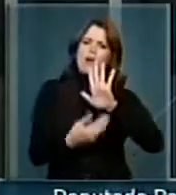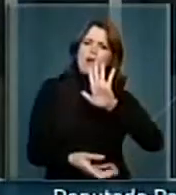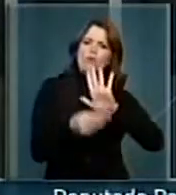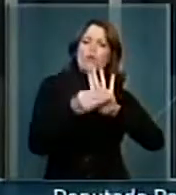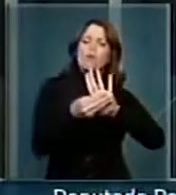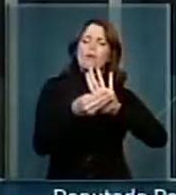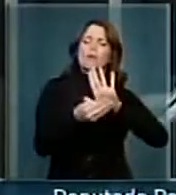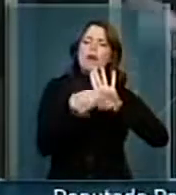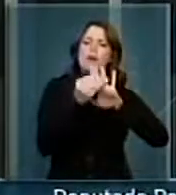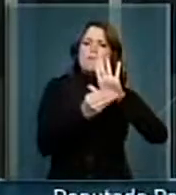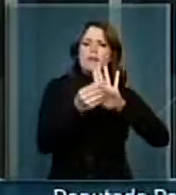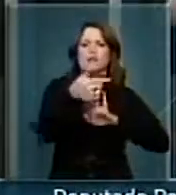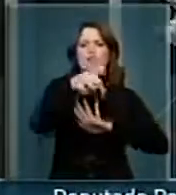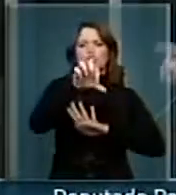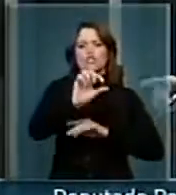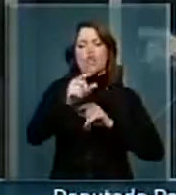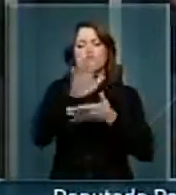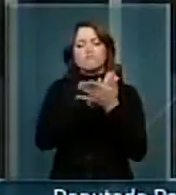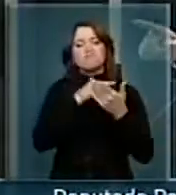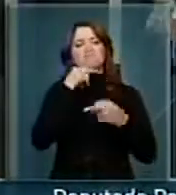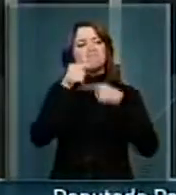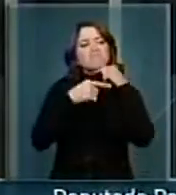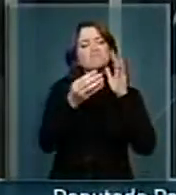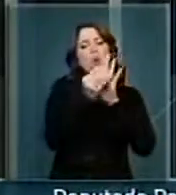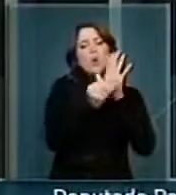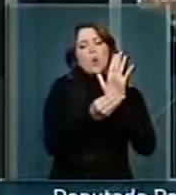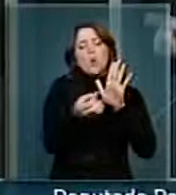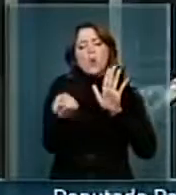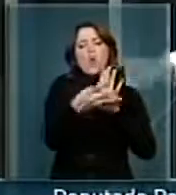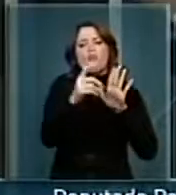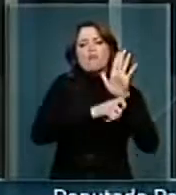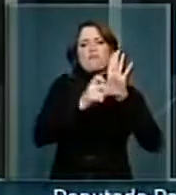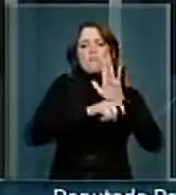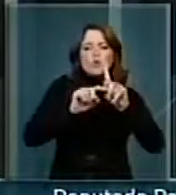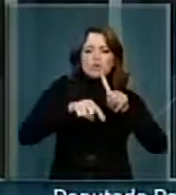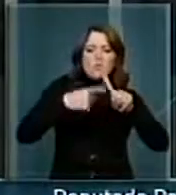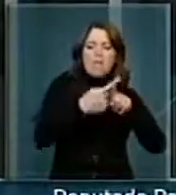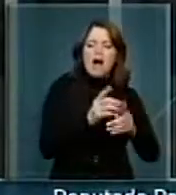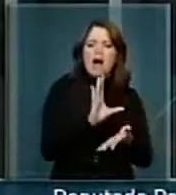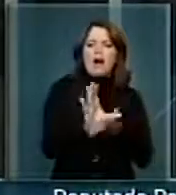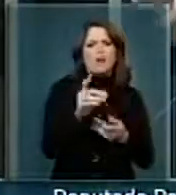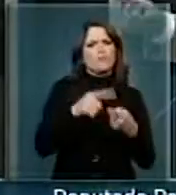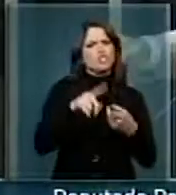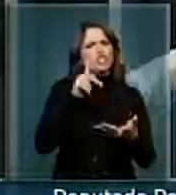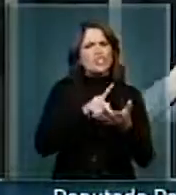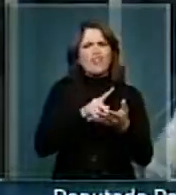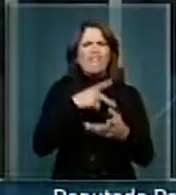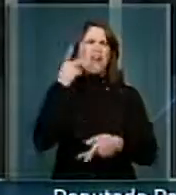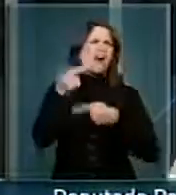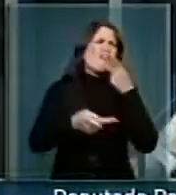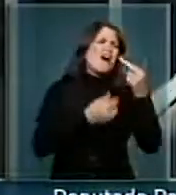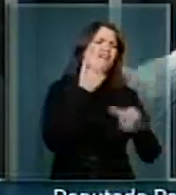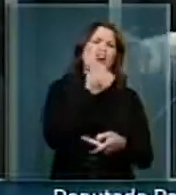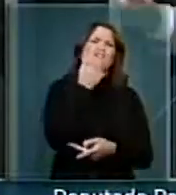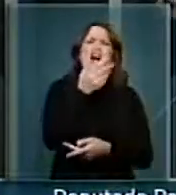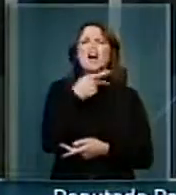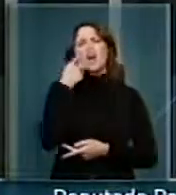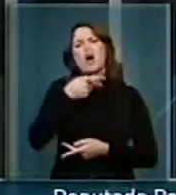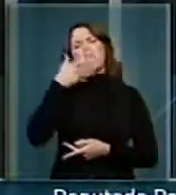emenda 29 sem qualquer novo imposto criado, porque isto é uma falácia, isto